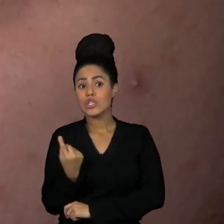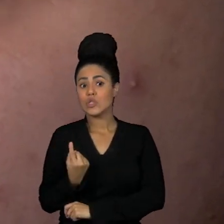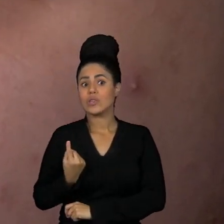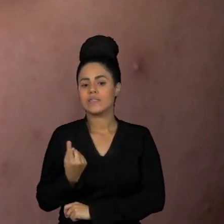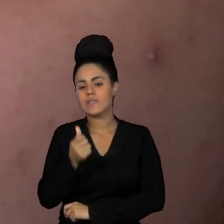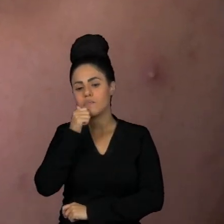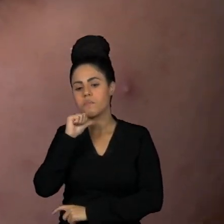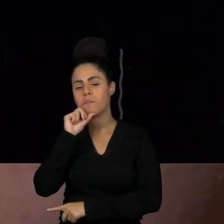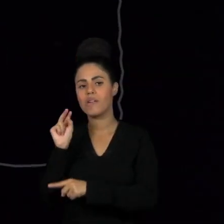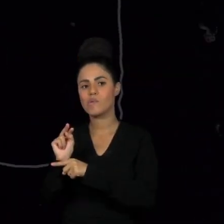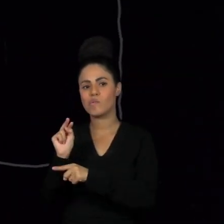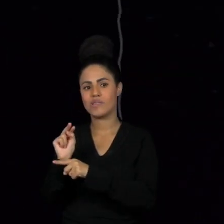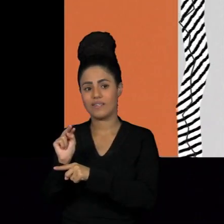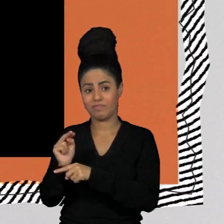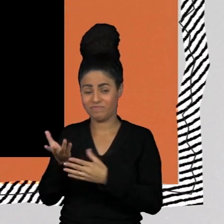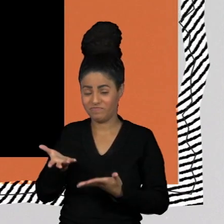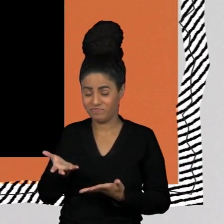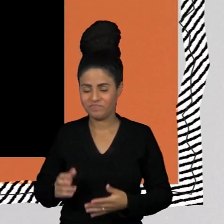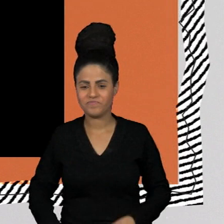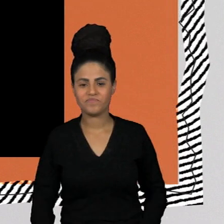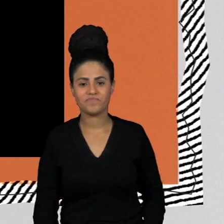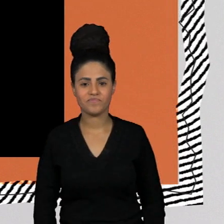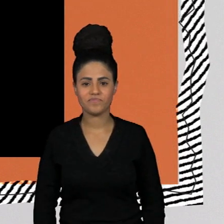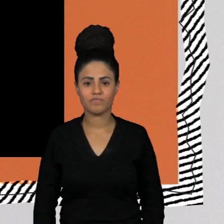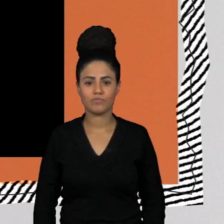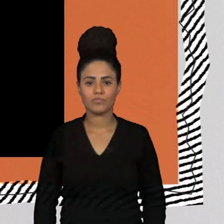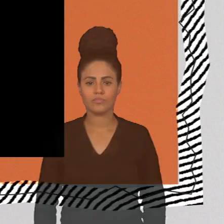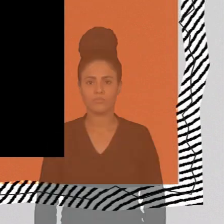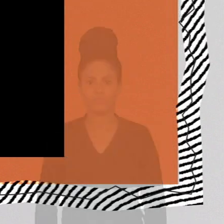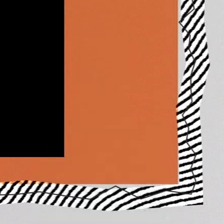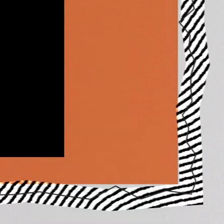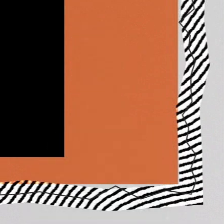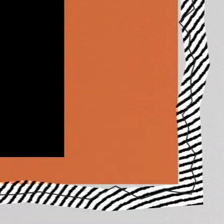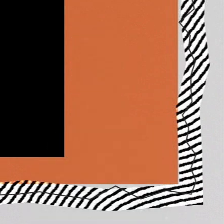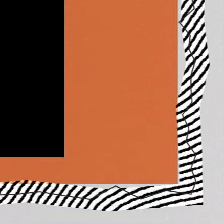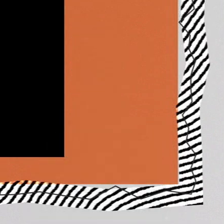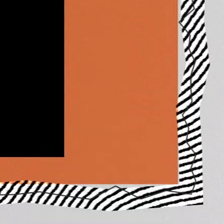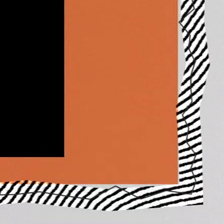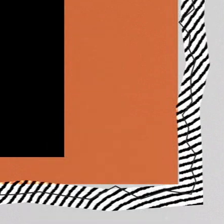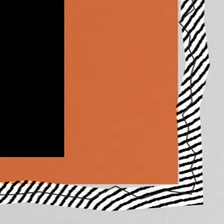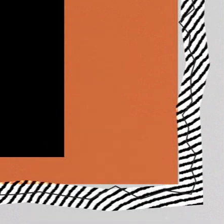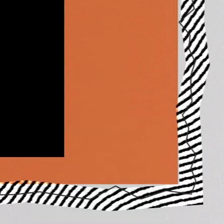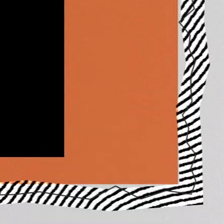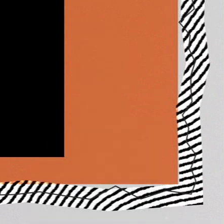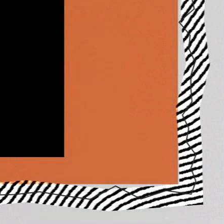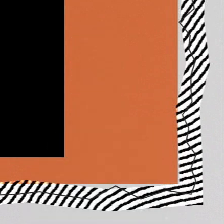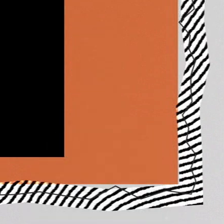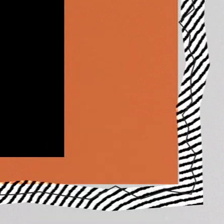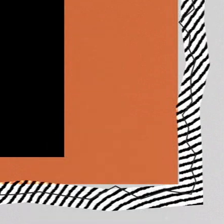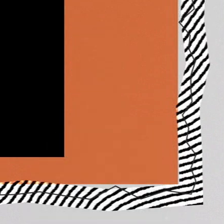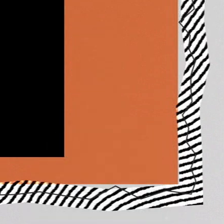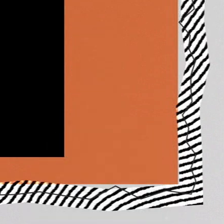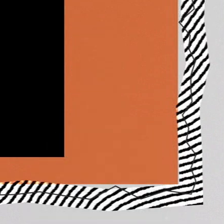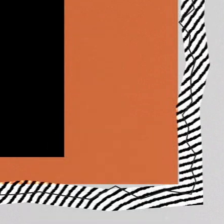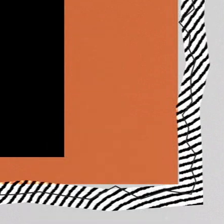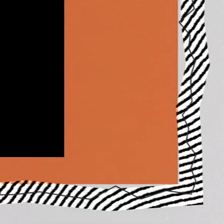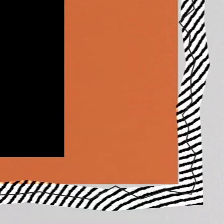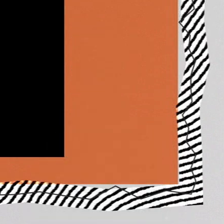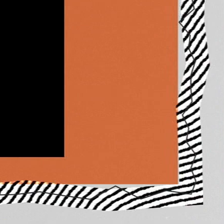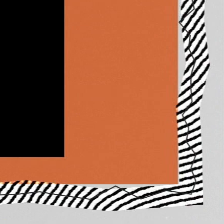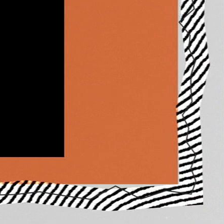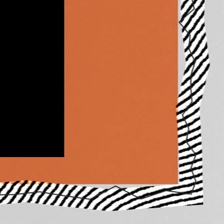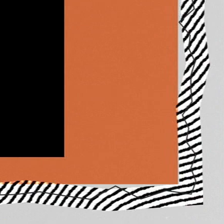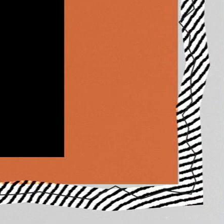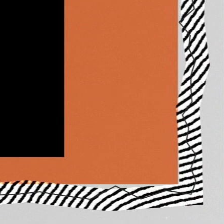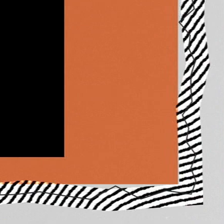drama, o Mano Brown fala, né? Hey, São Paulo, terra de arranha-céu, a garoa rasga a carne e a torre de Babel. Família